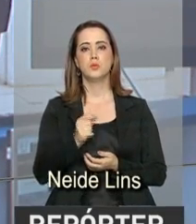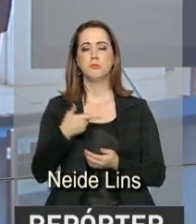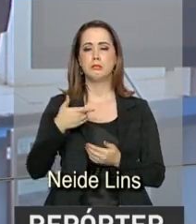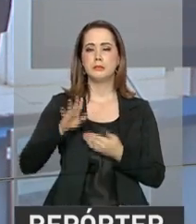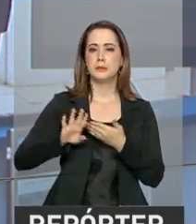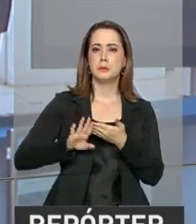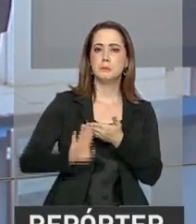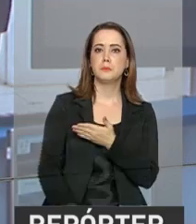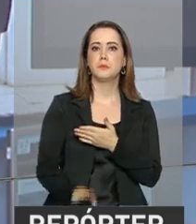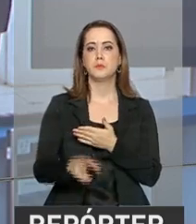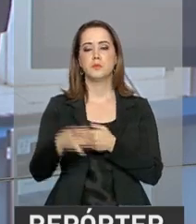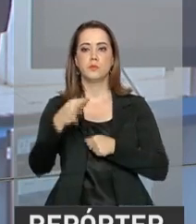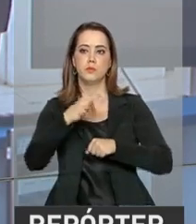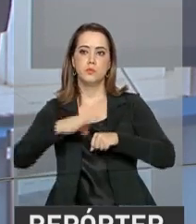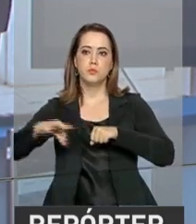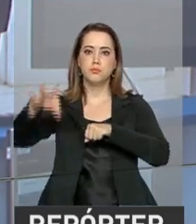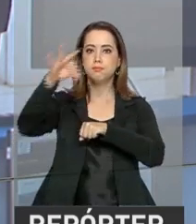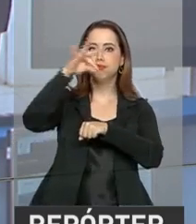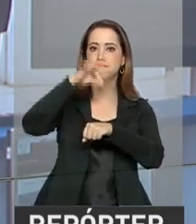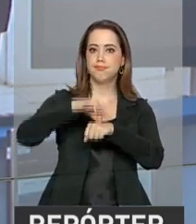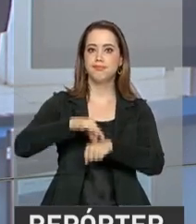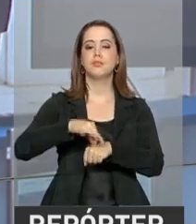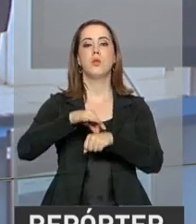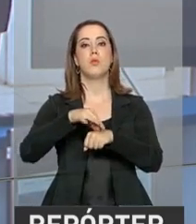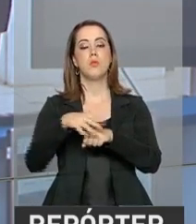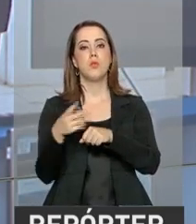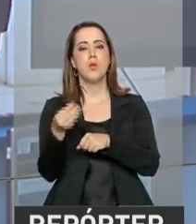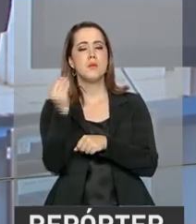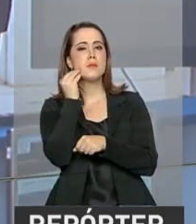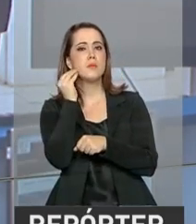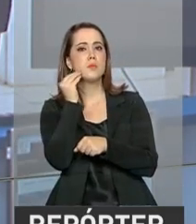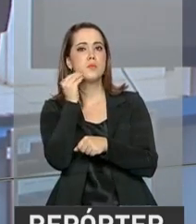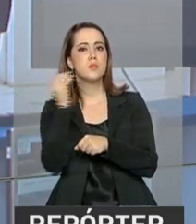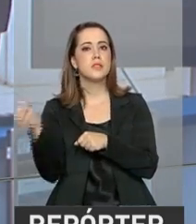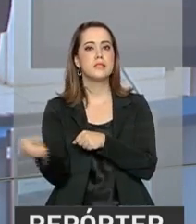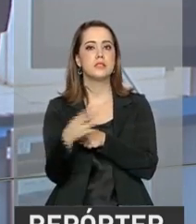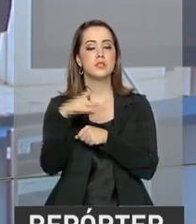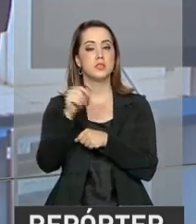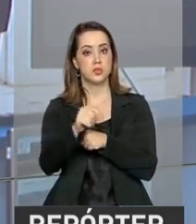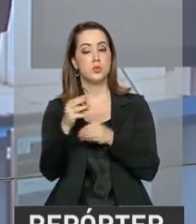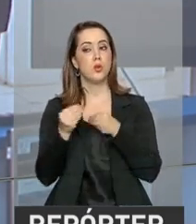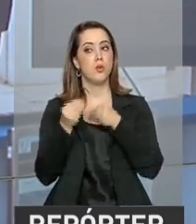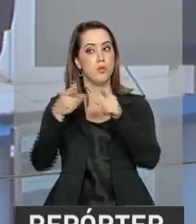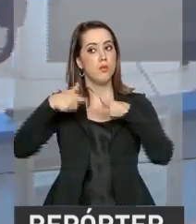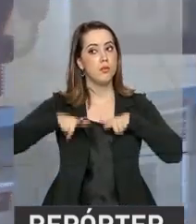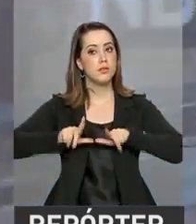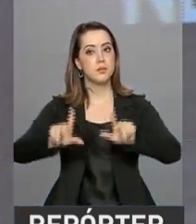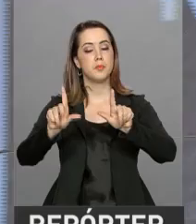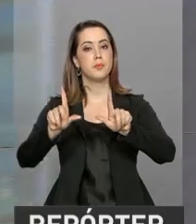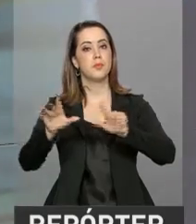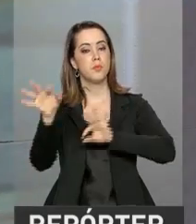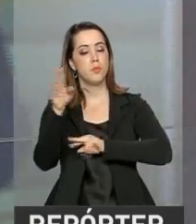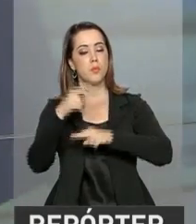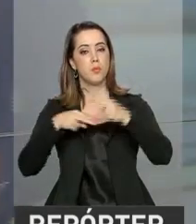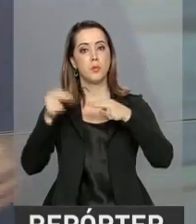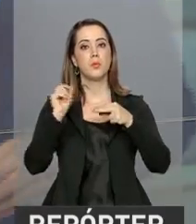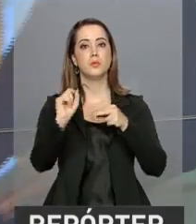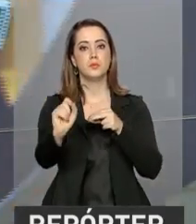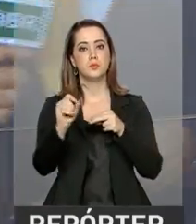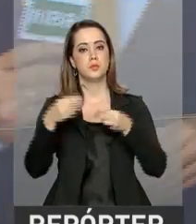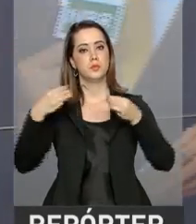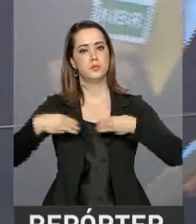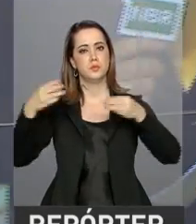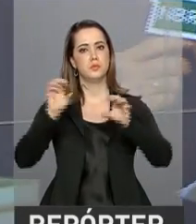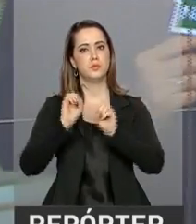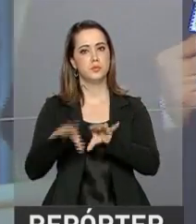experiências inovadoras de enfrentamento ao mosquito serão premiadas pelo ministério da educação ao vivo repórter paulo la sálvia tem as